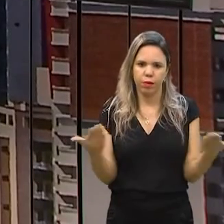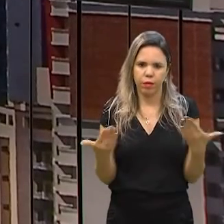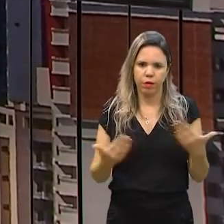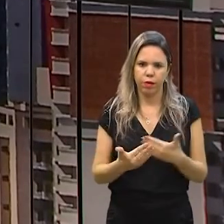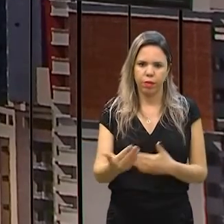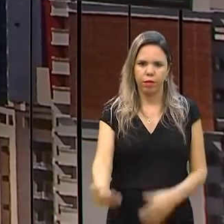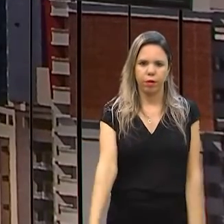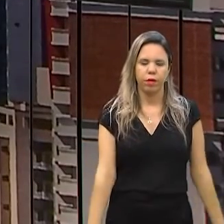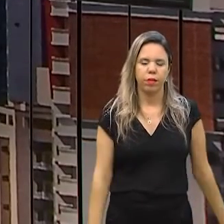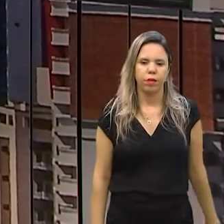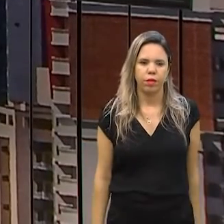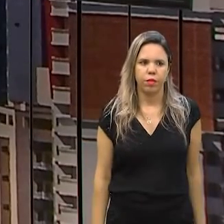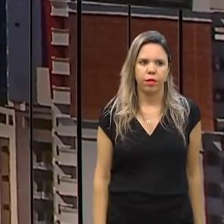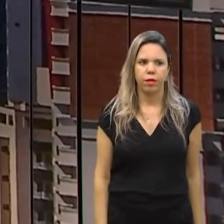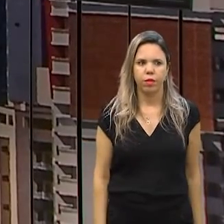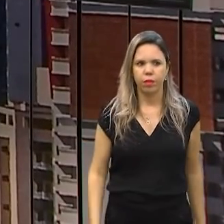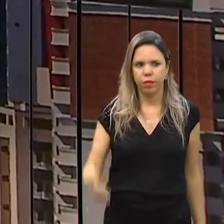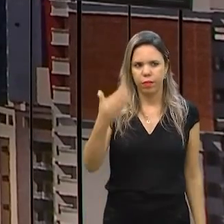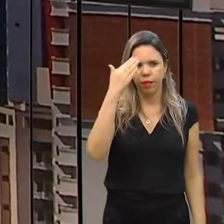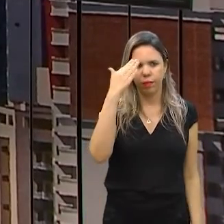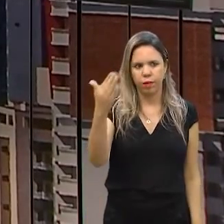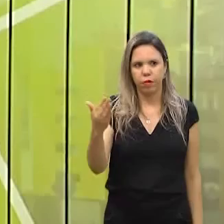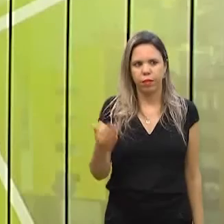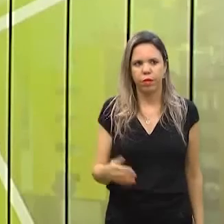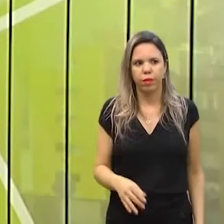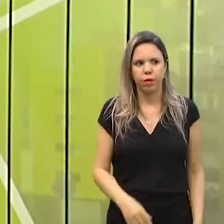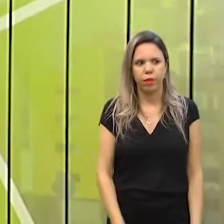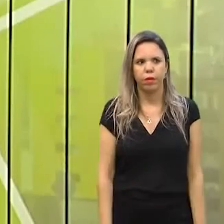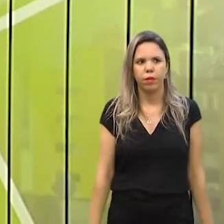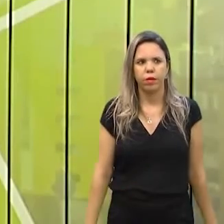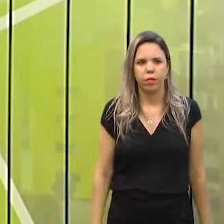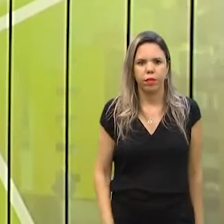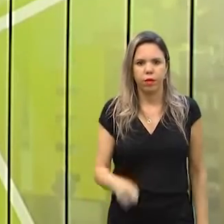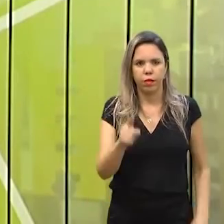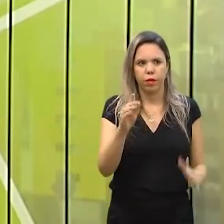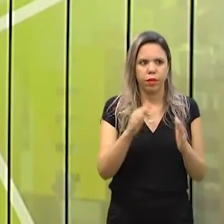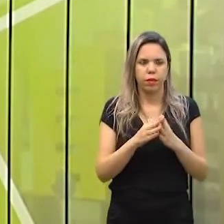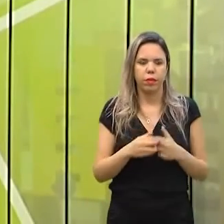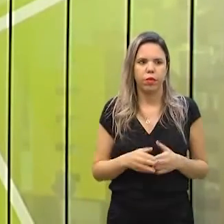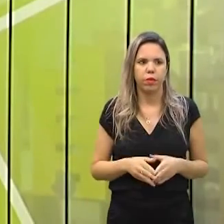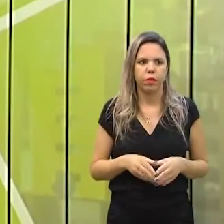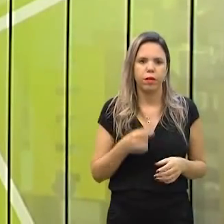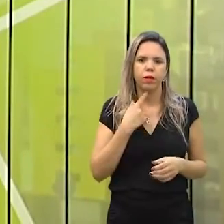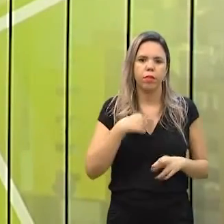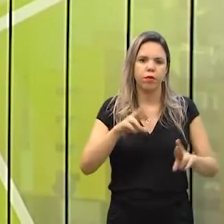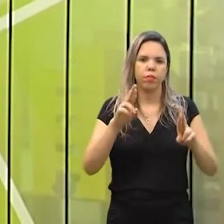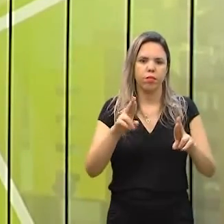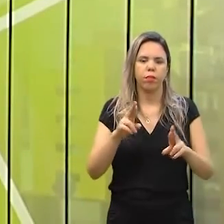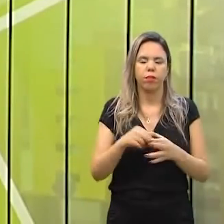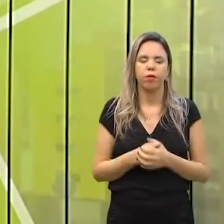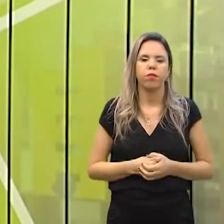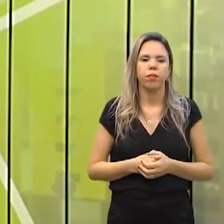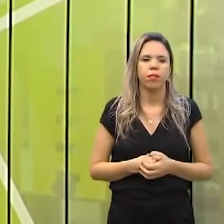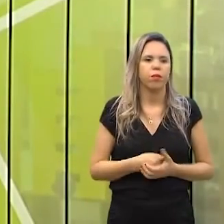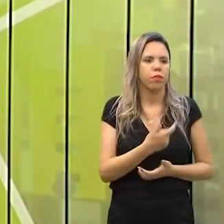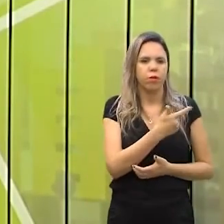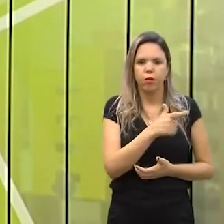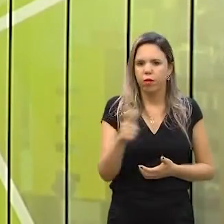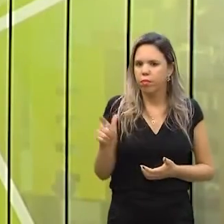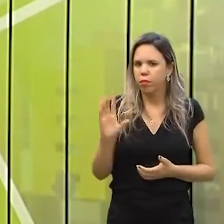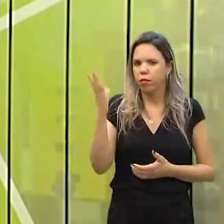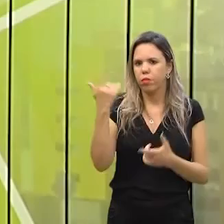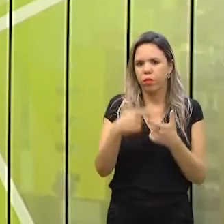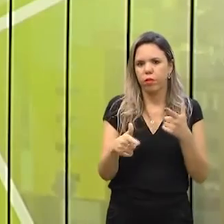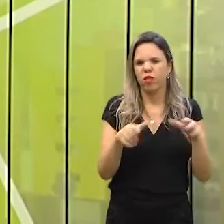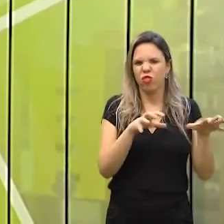agora. Eu que agradeço, dispensem. Você aí de casa, eu desejo que a gente não tenha uma ocorrência de